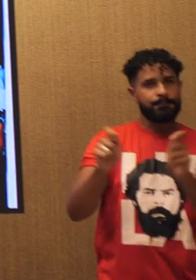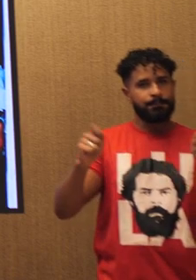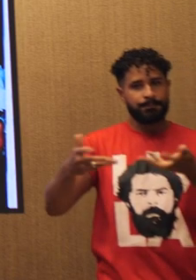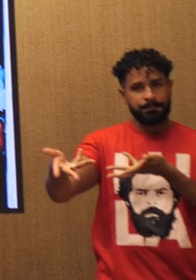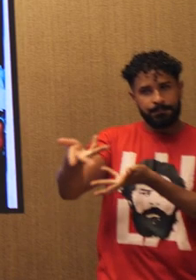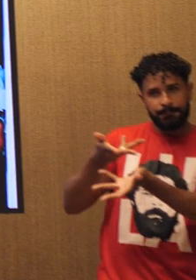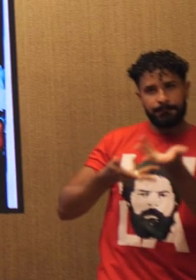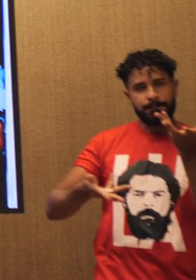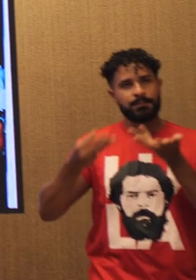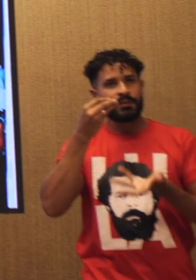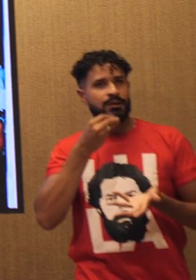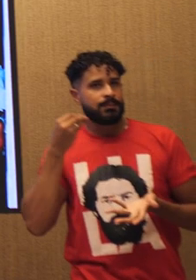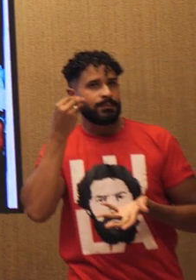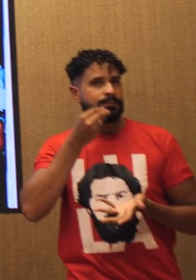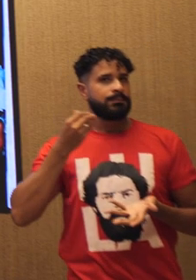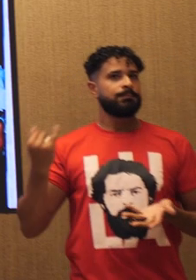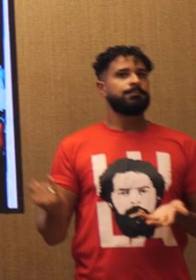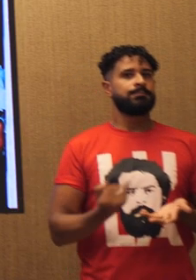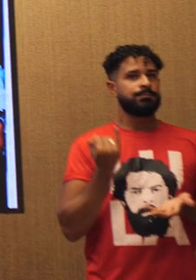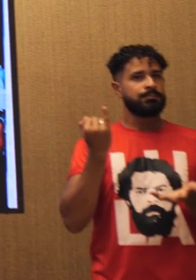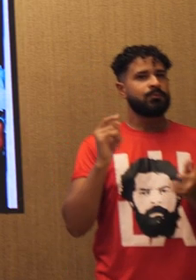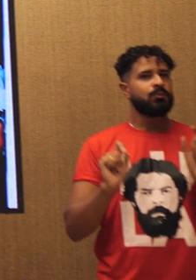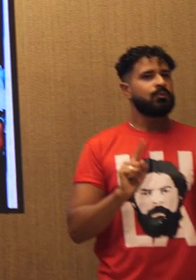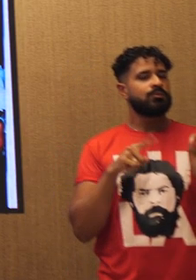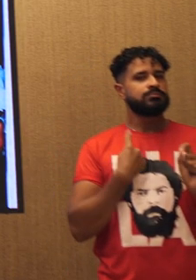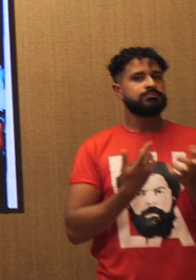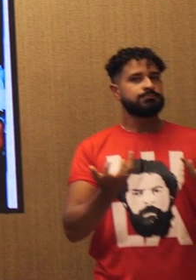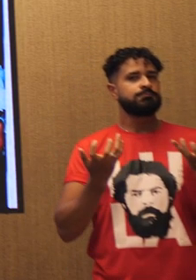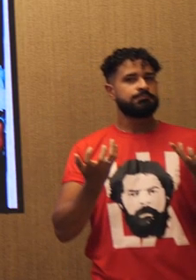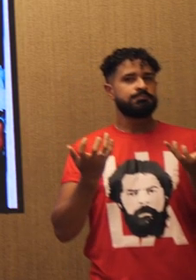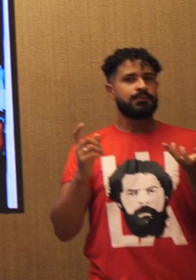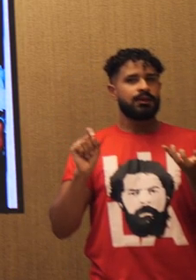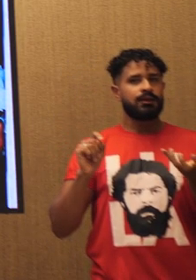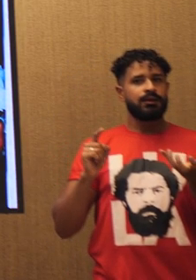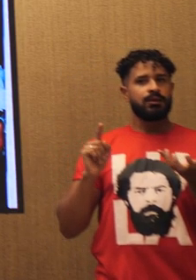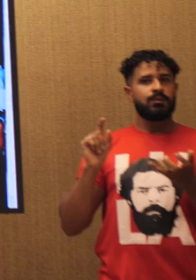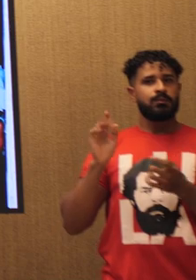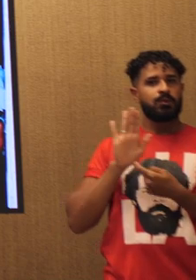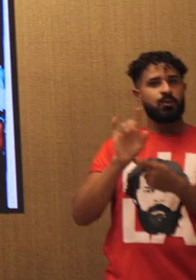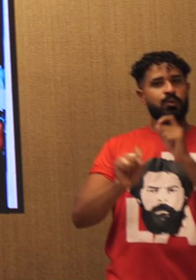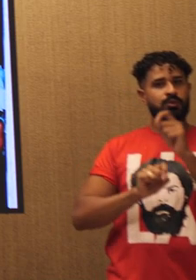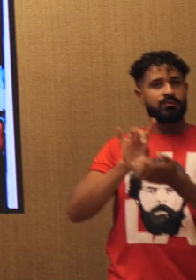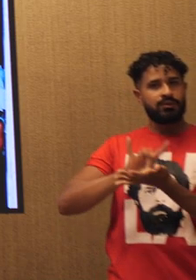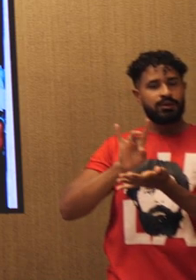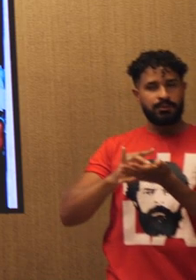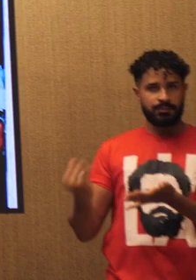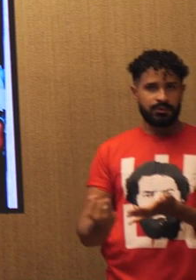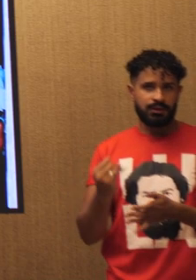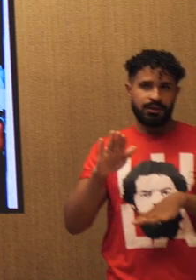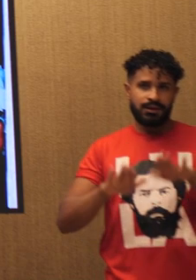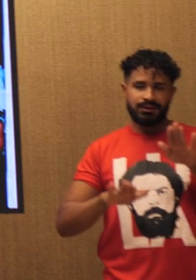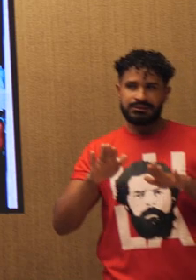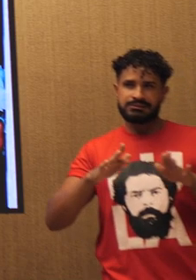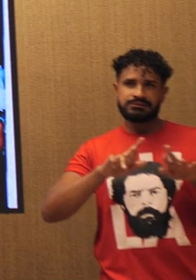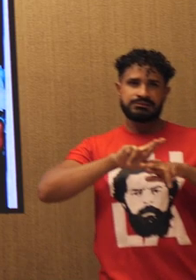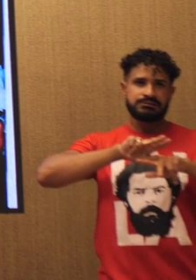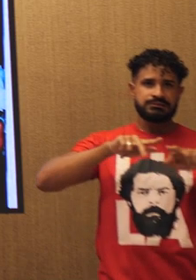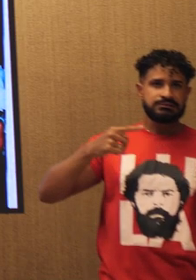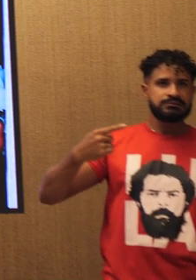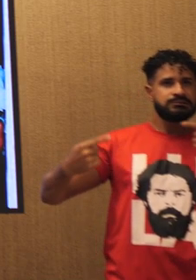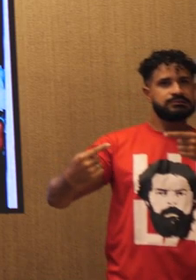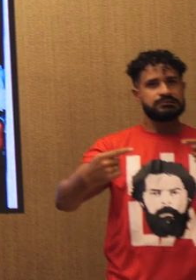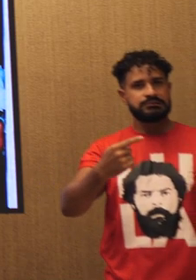trocar as experiências relevantes. O que, que a gente tem que buscar filtrar realmente aquilo que é relevante? Porque às vezes chega muita picuinha também,